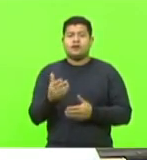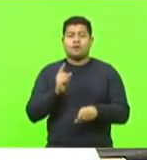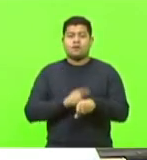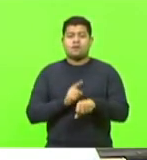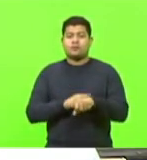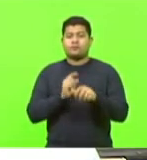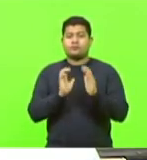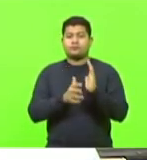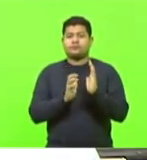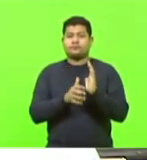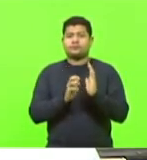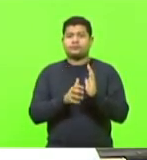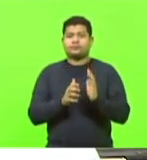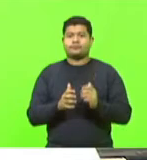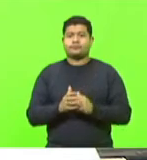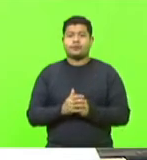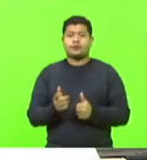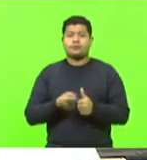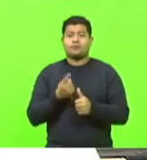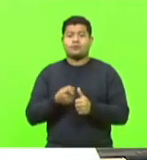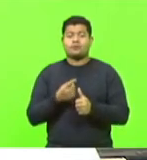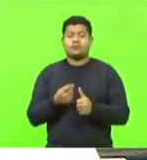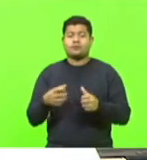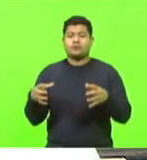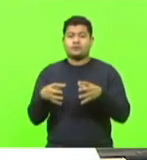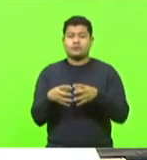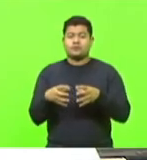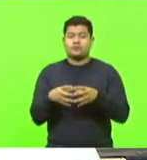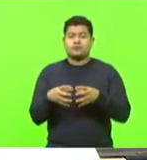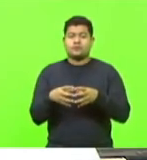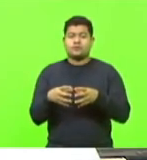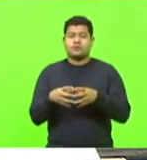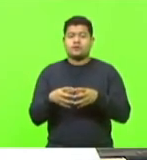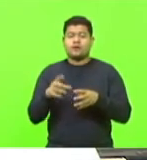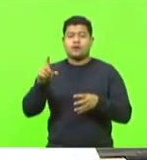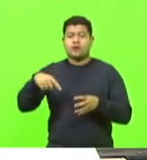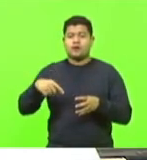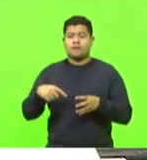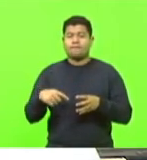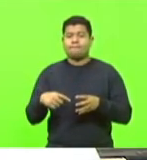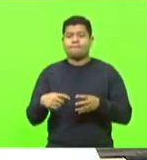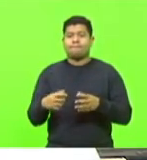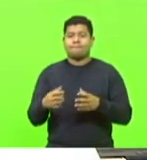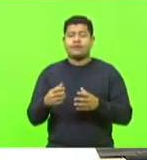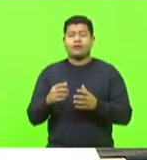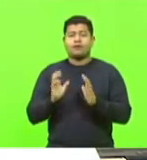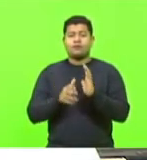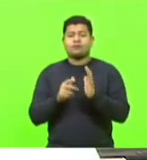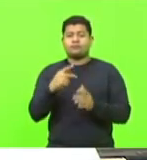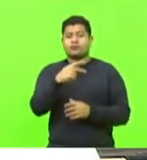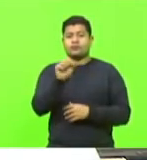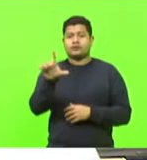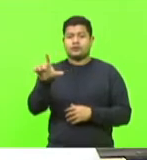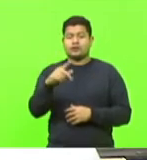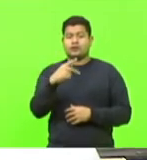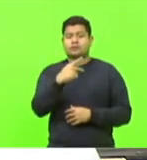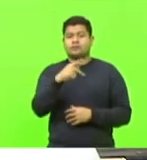políticos. E o primeiro bloco do dia é o bloco PSL-PL, por 15